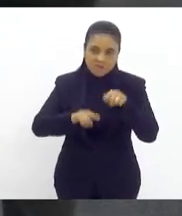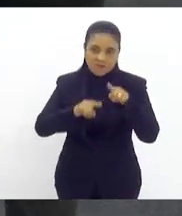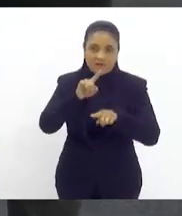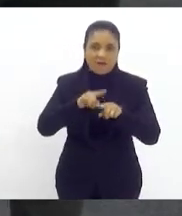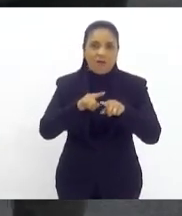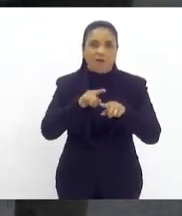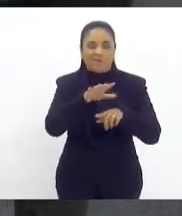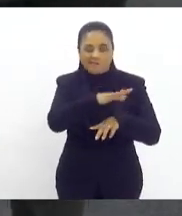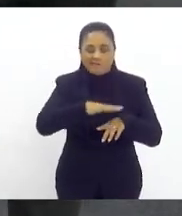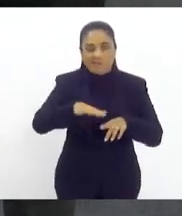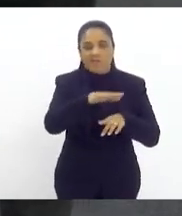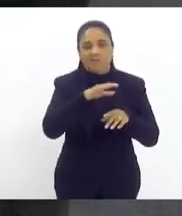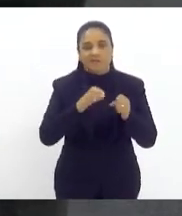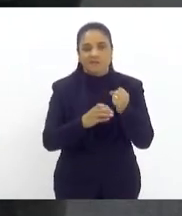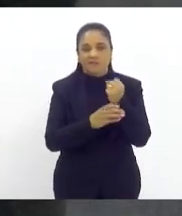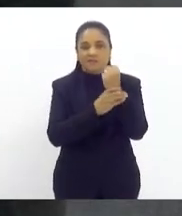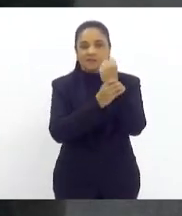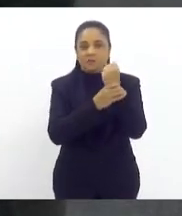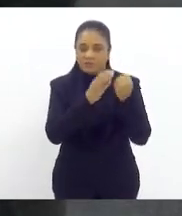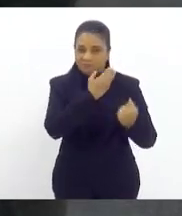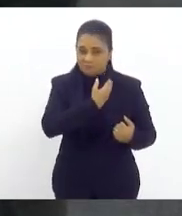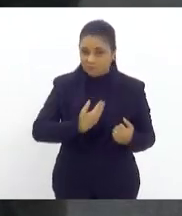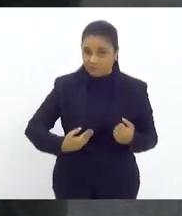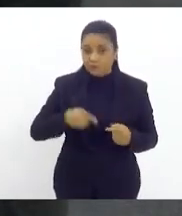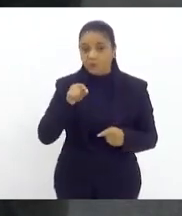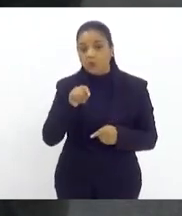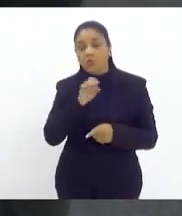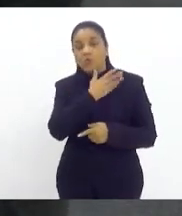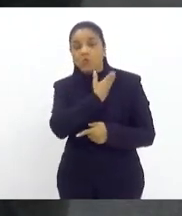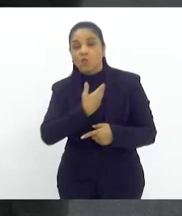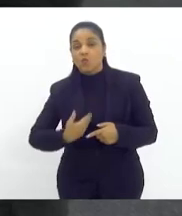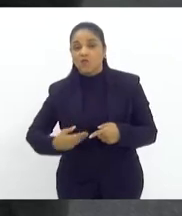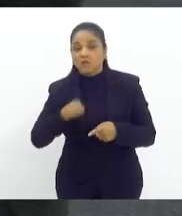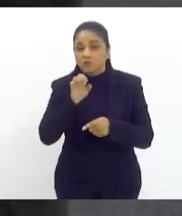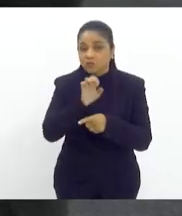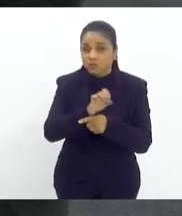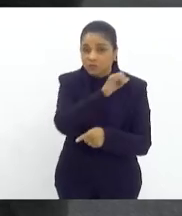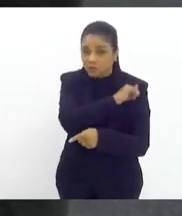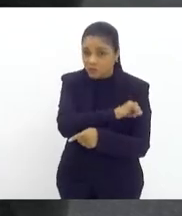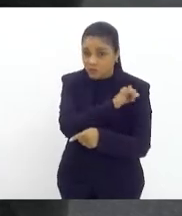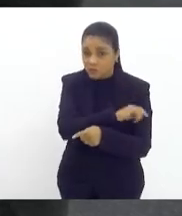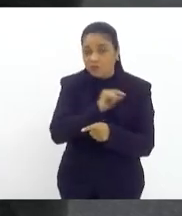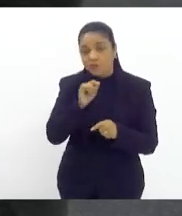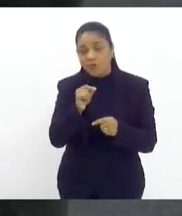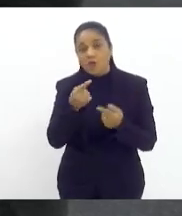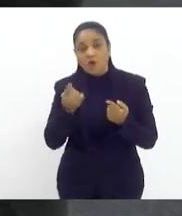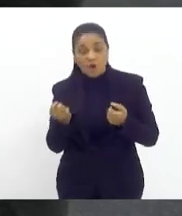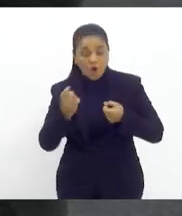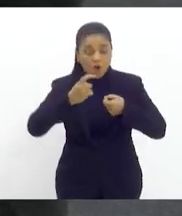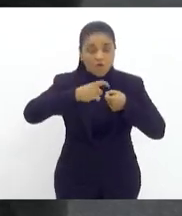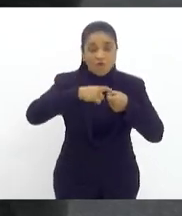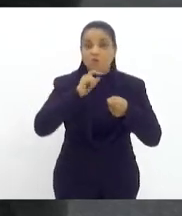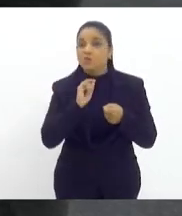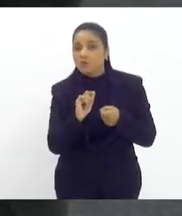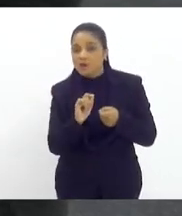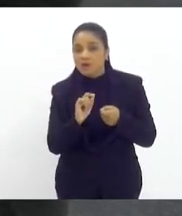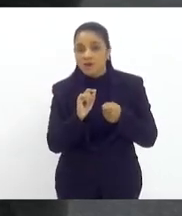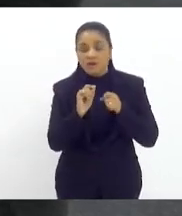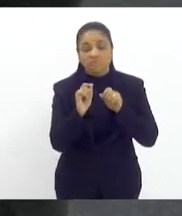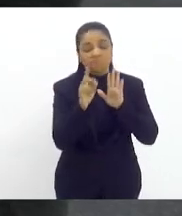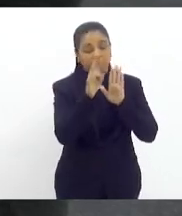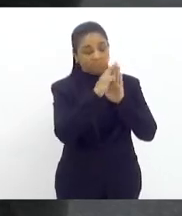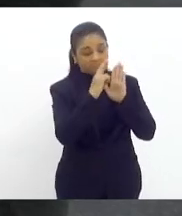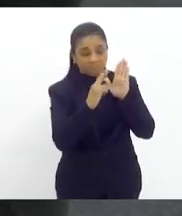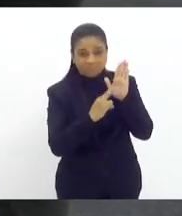da segurança pública o que cabe ao governo do estado do Rio de Janeiro através desse conteúdo de convênio atendeu o a legislação estadual